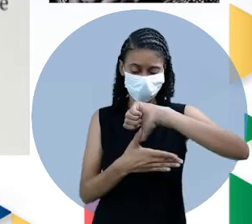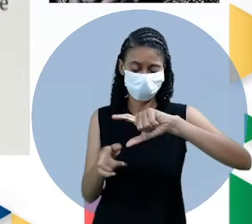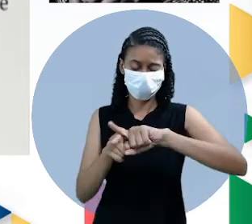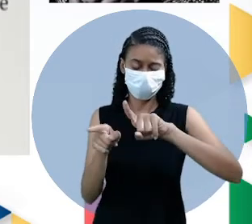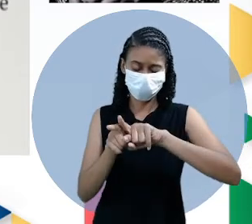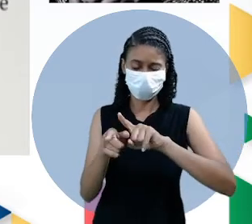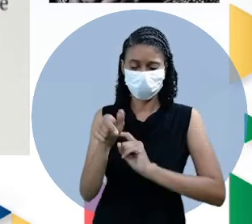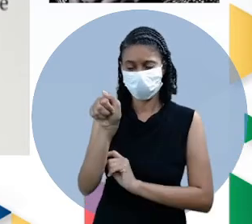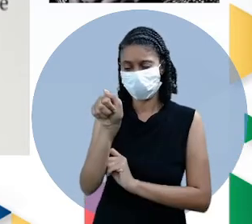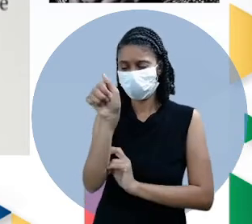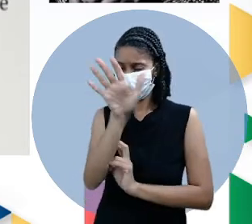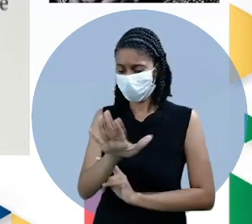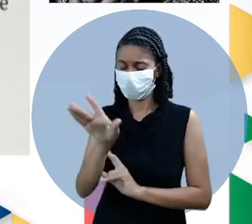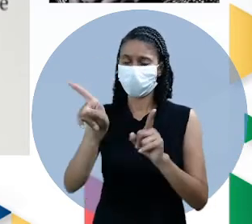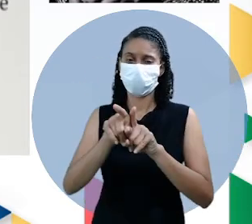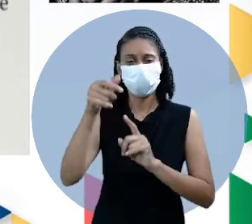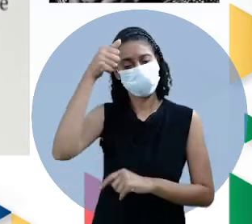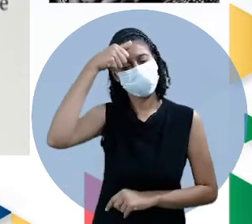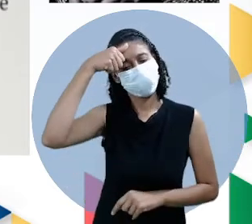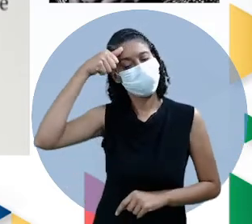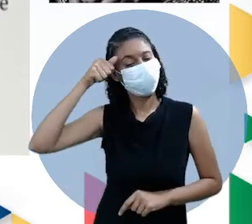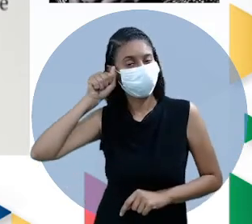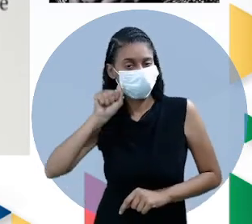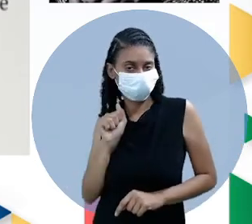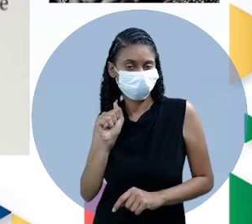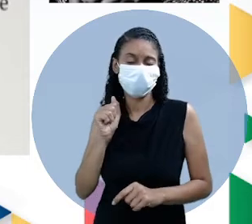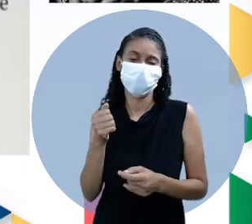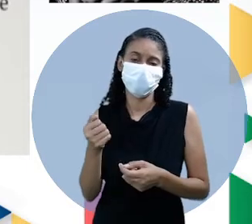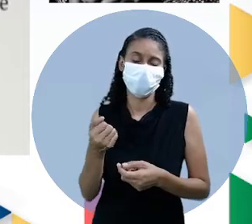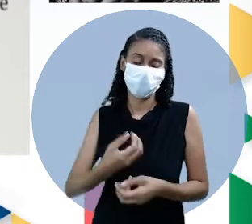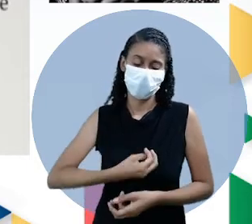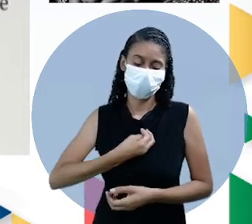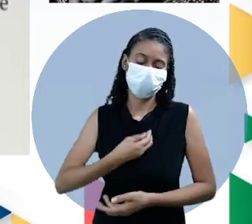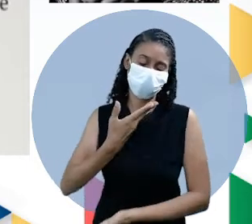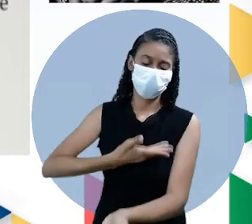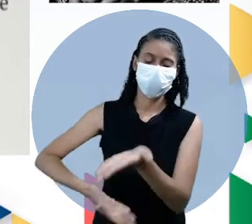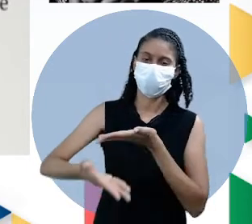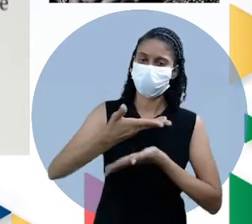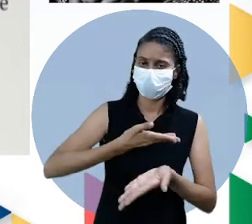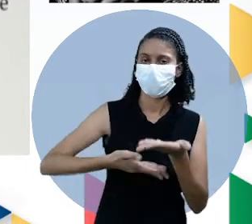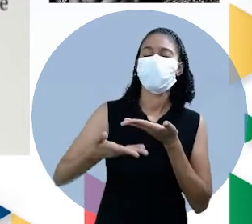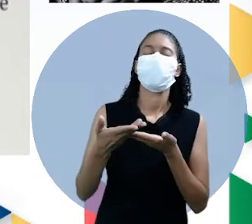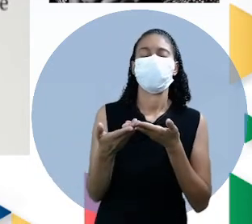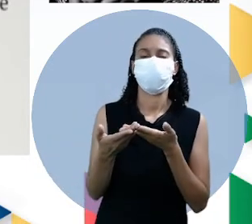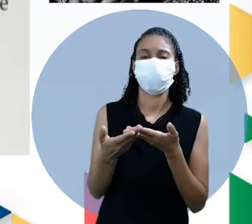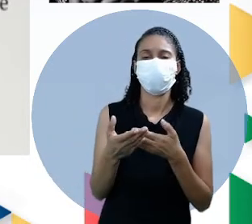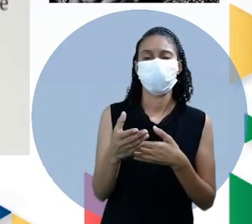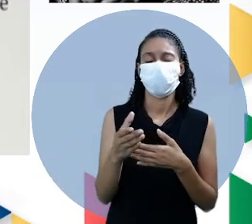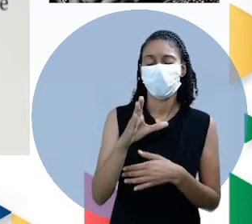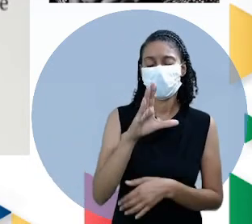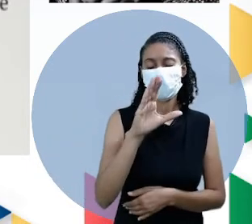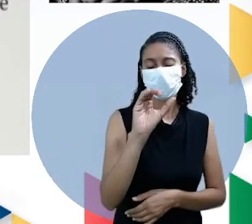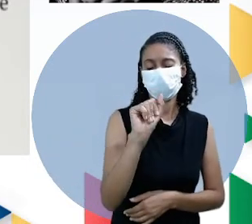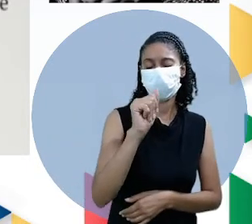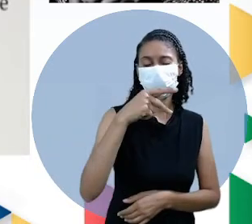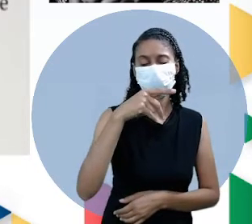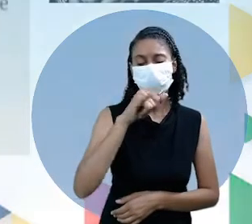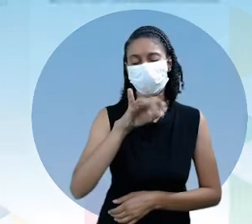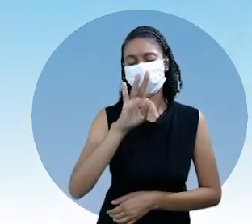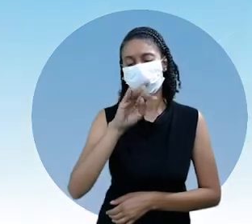África, onde a convivência, né, de modos de produção capitalistas e pré-capitalistas, né, ela vai ser um